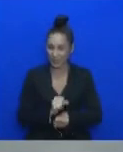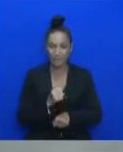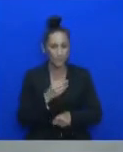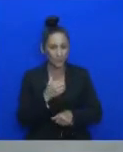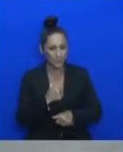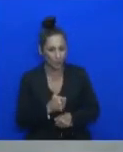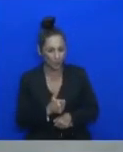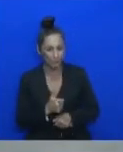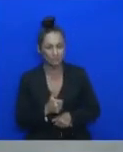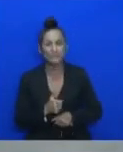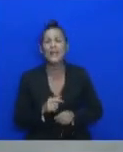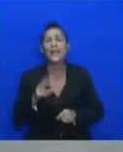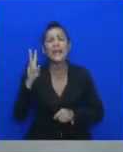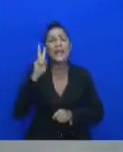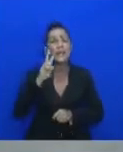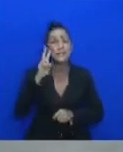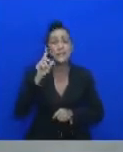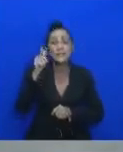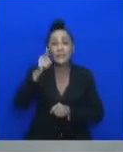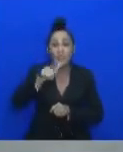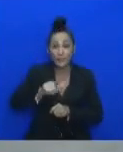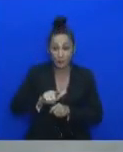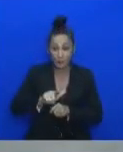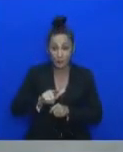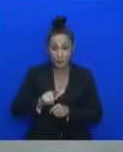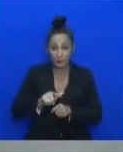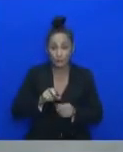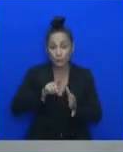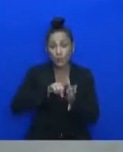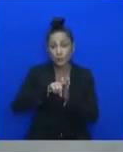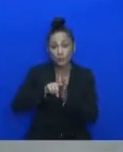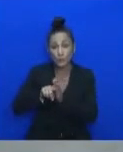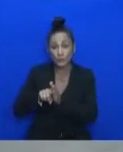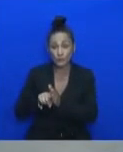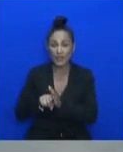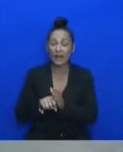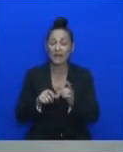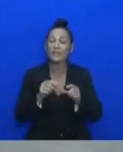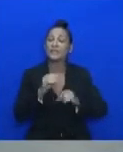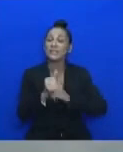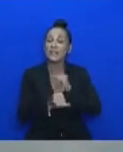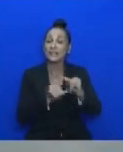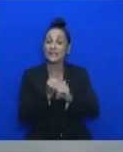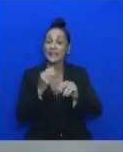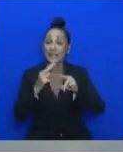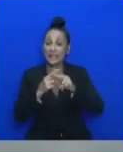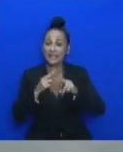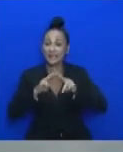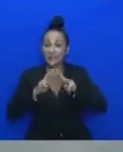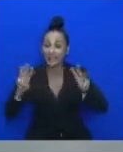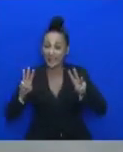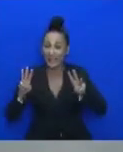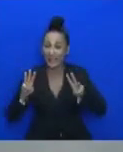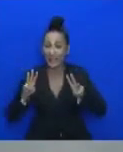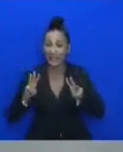Muito bem. Lembrando que logo após a apuração, todos os resultados serão publicados na página da Caixa na internet,